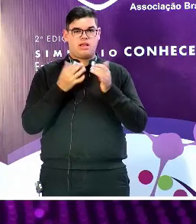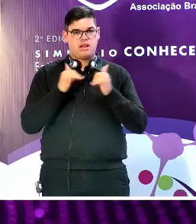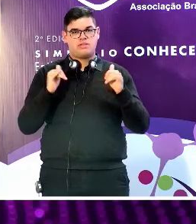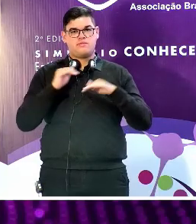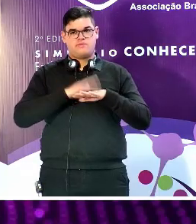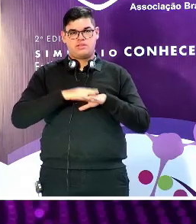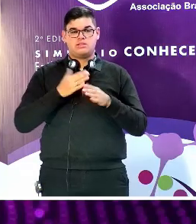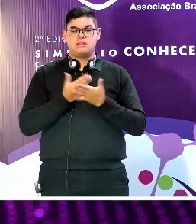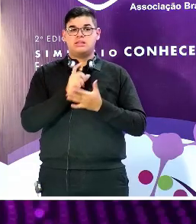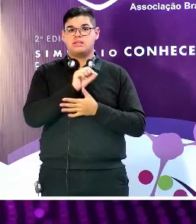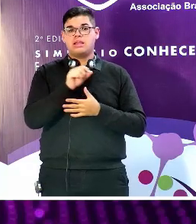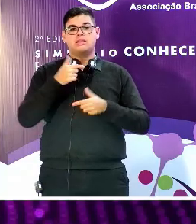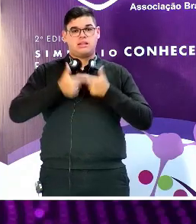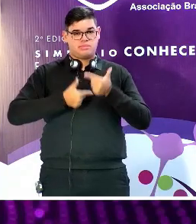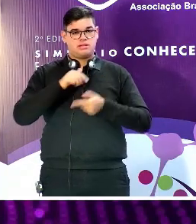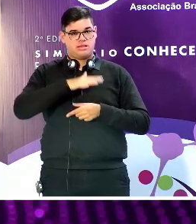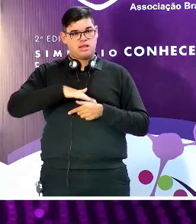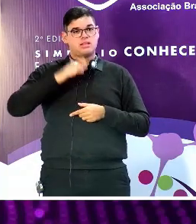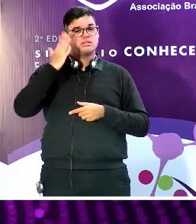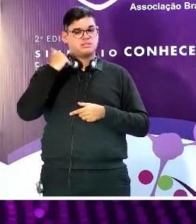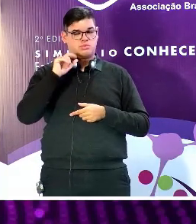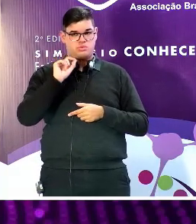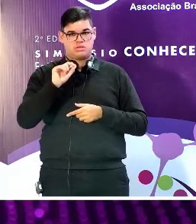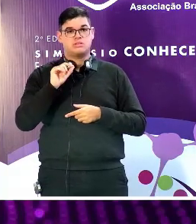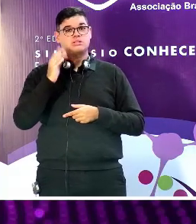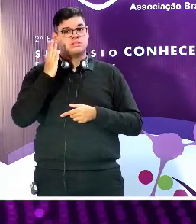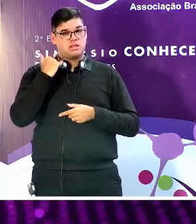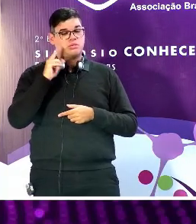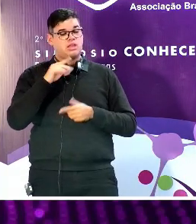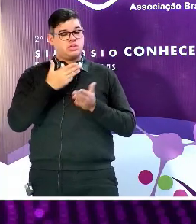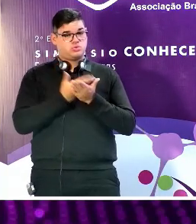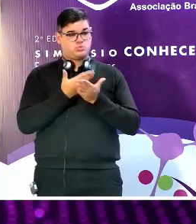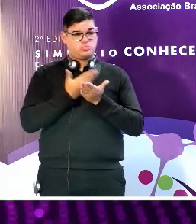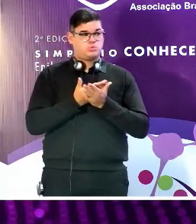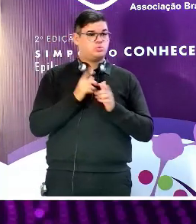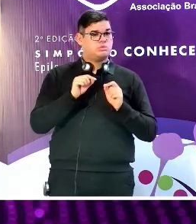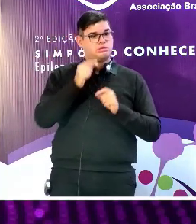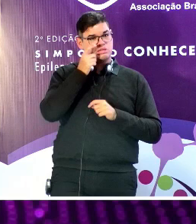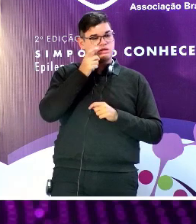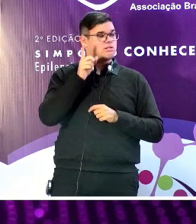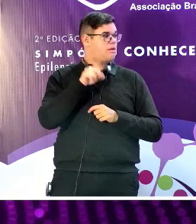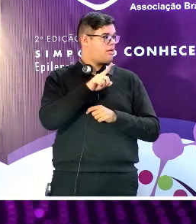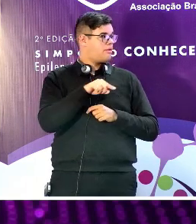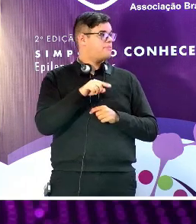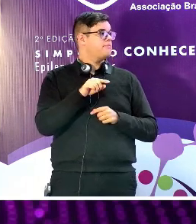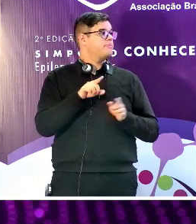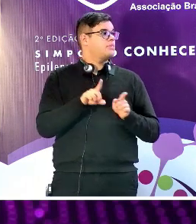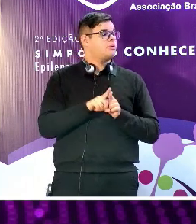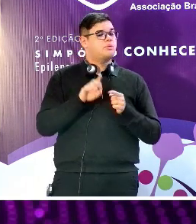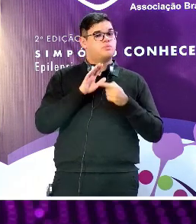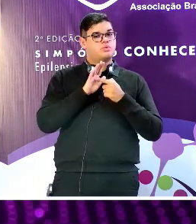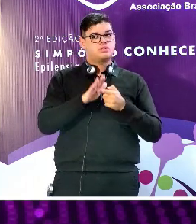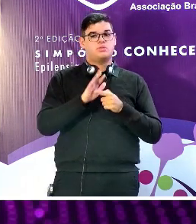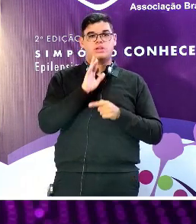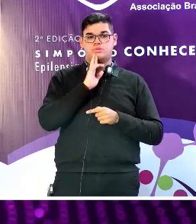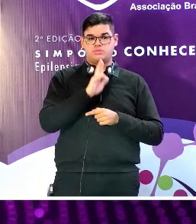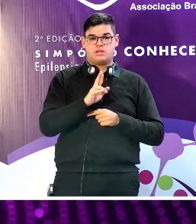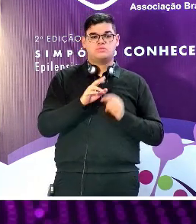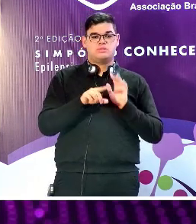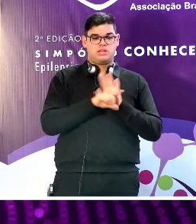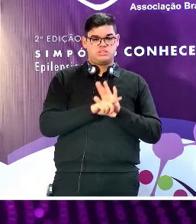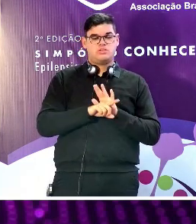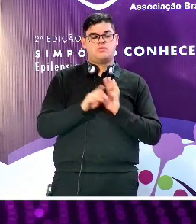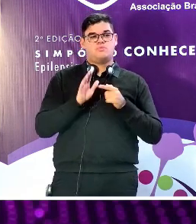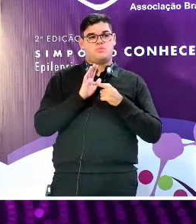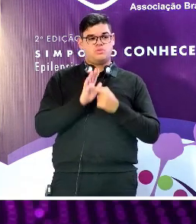né, trabalha na área sabe que são estudos muito interessantes. Aqui mostrando os resultados negativos